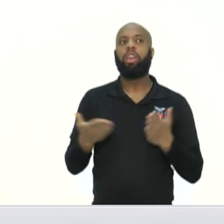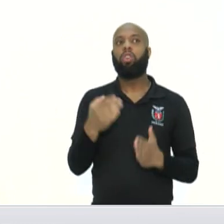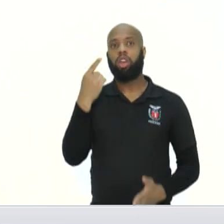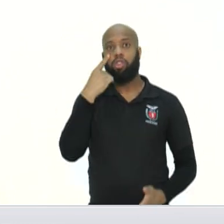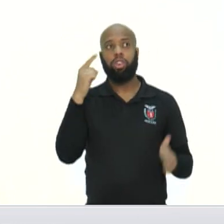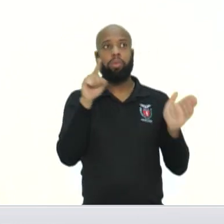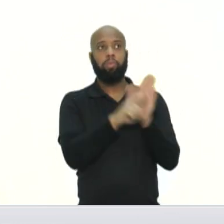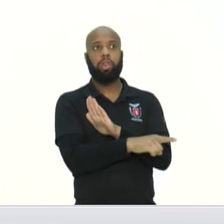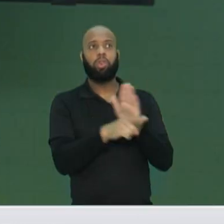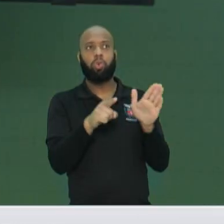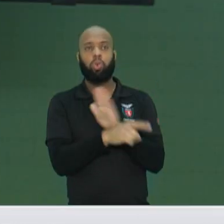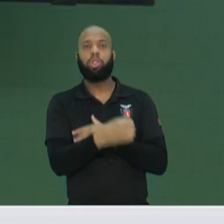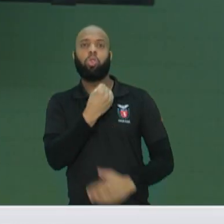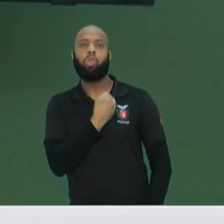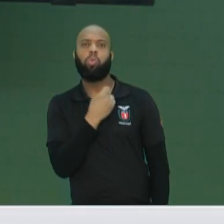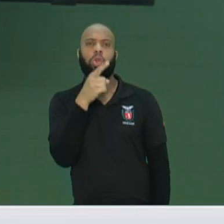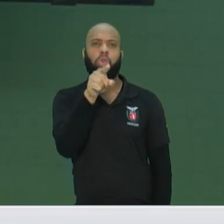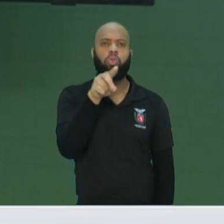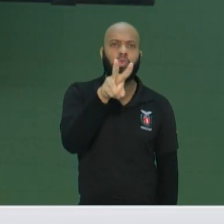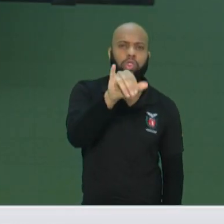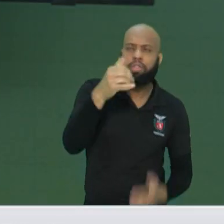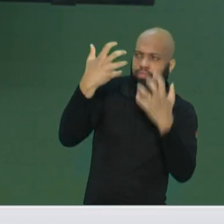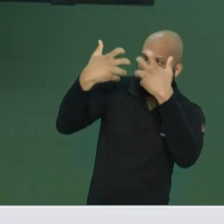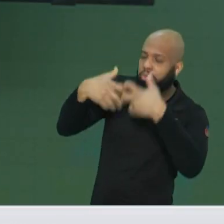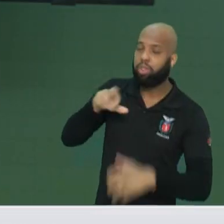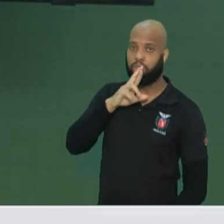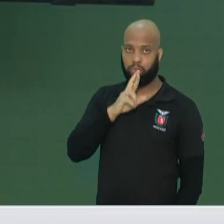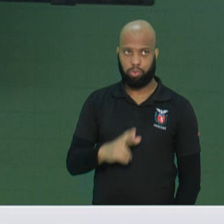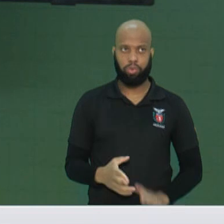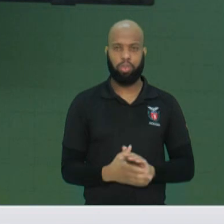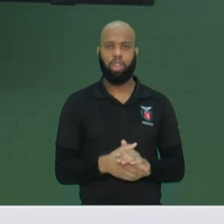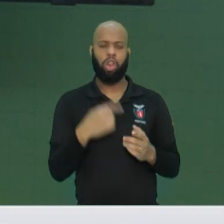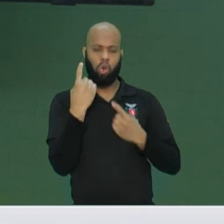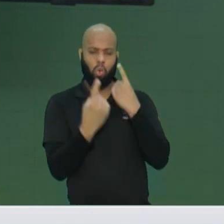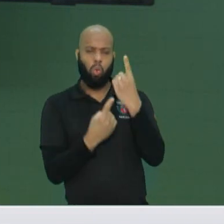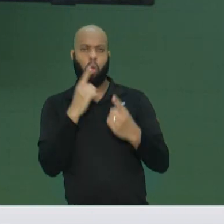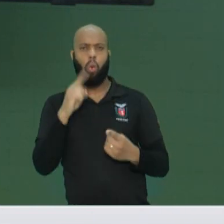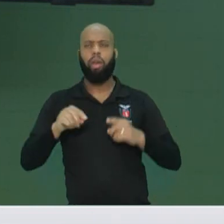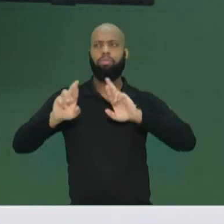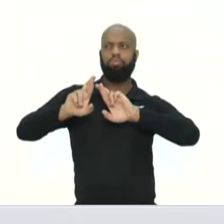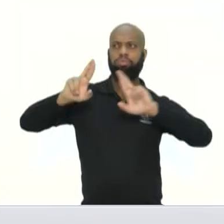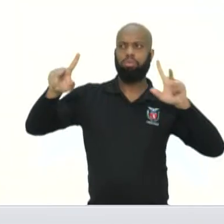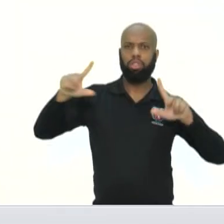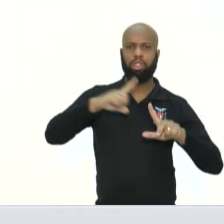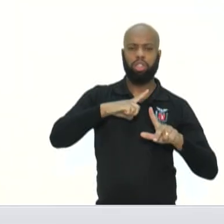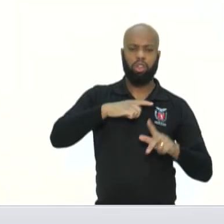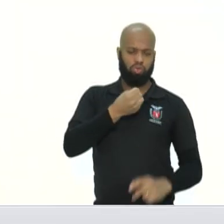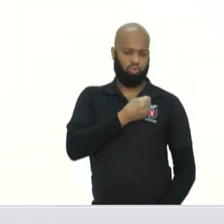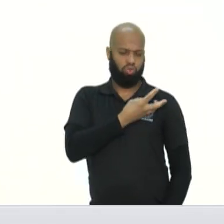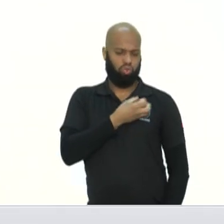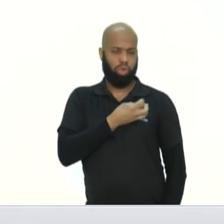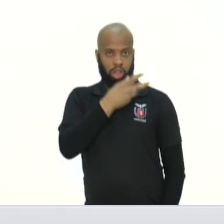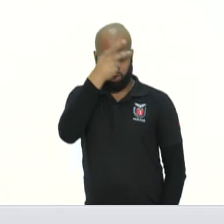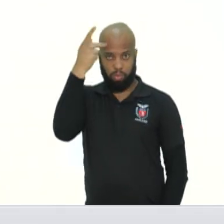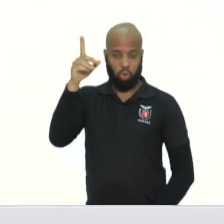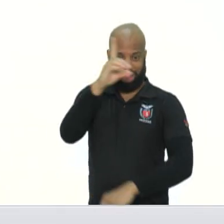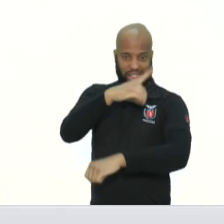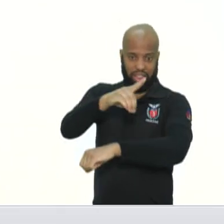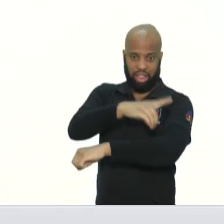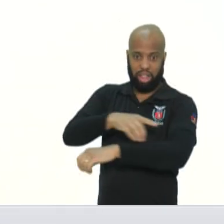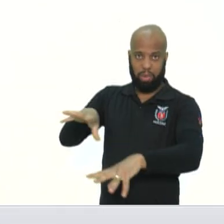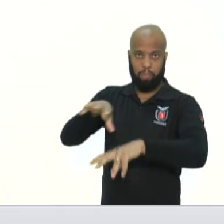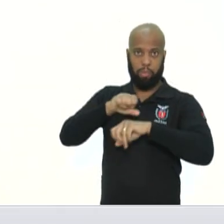primeira pergunta para vocês pensarem um pouquinho. Qual foi a diferença no número de casos da dengue